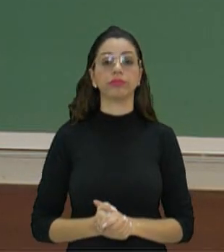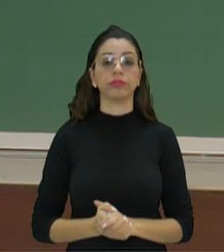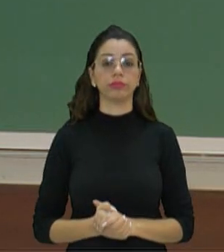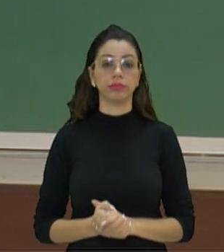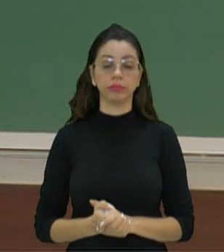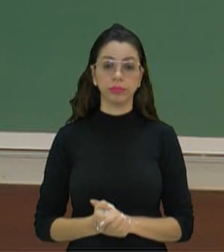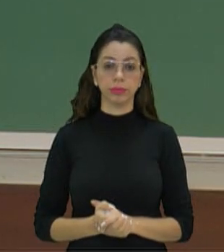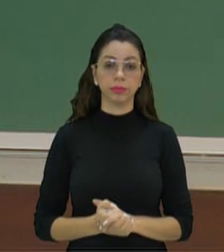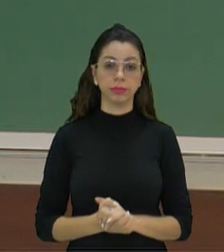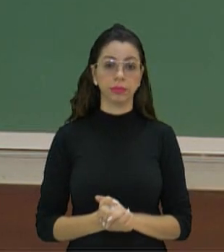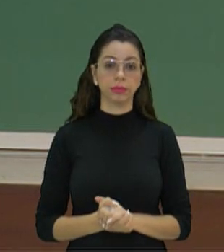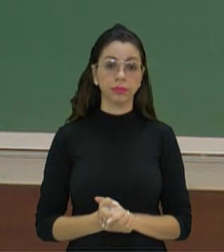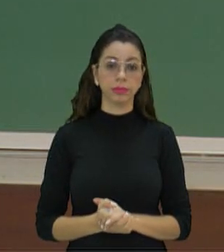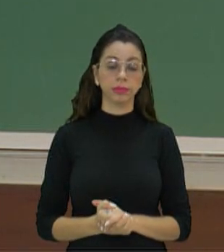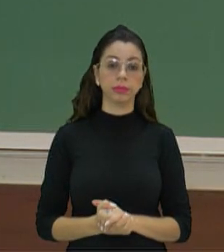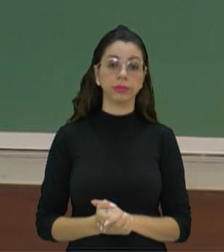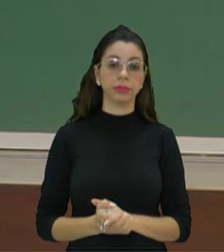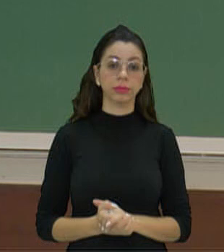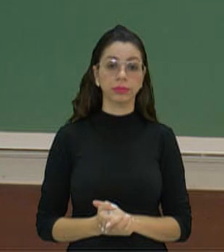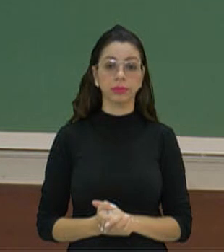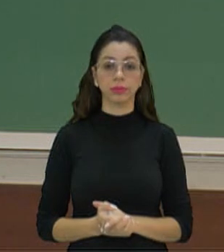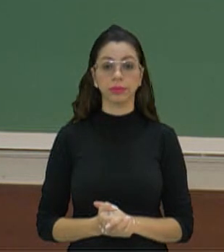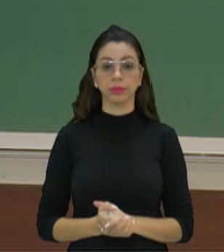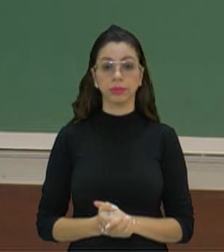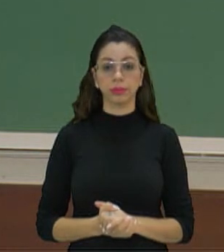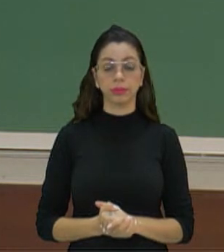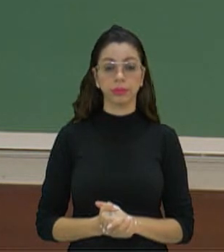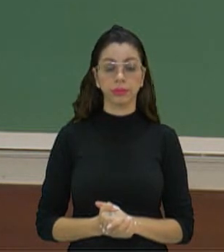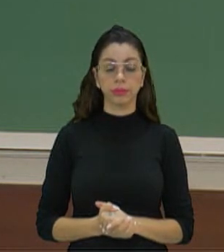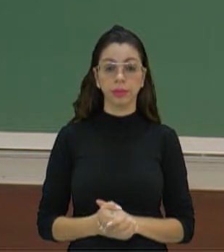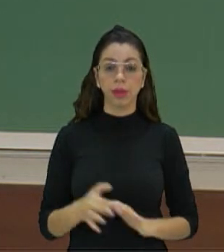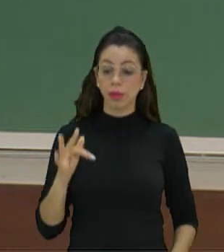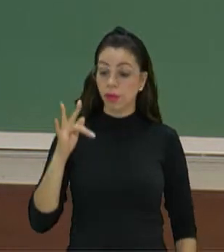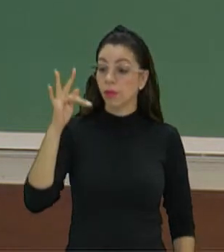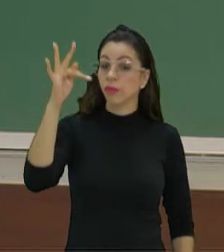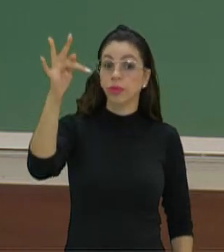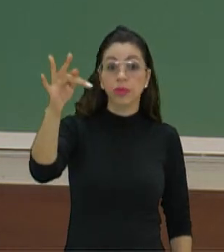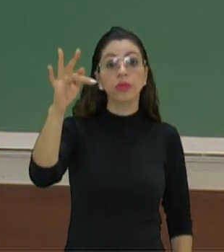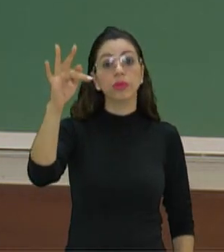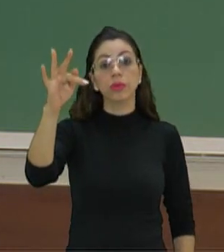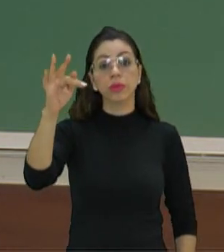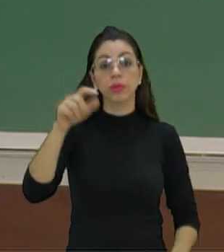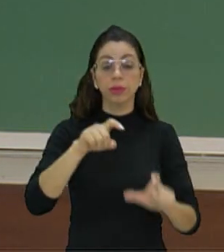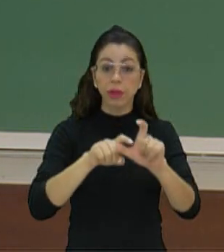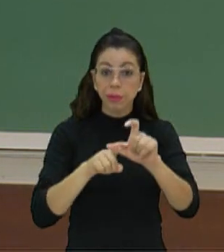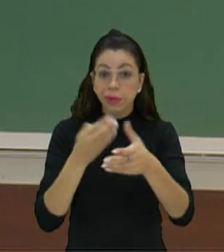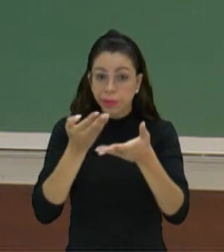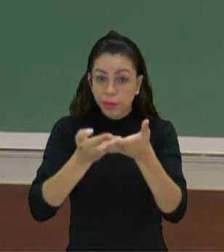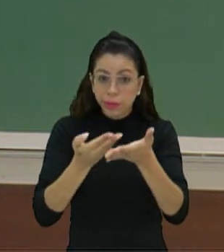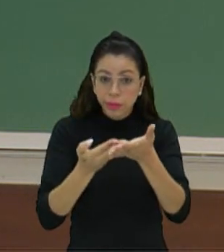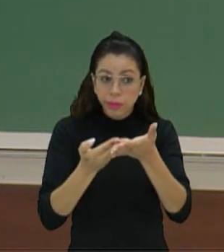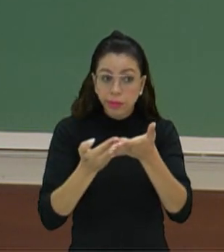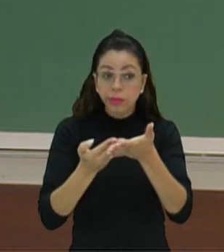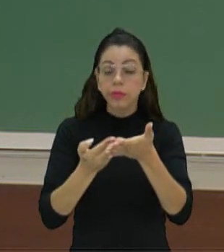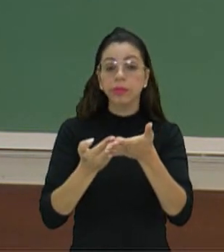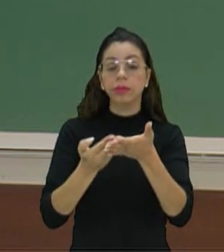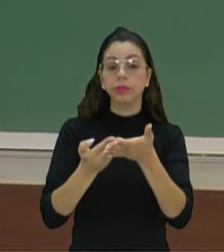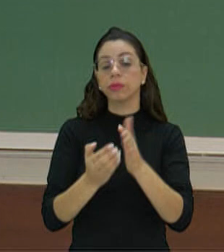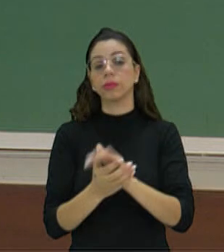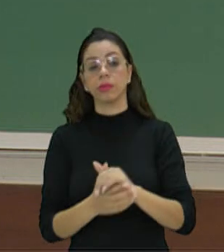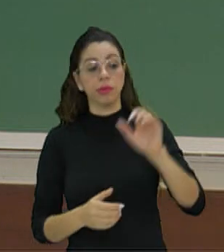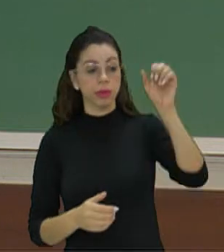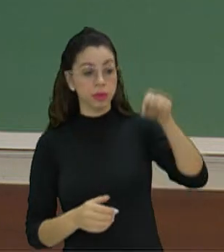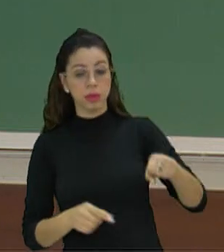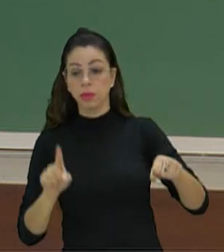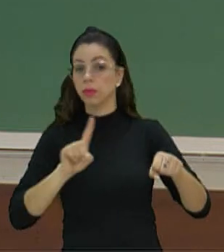4. Does your future depend on studies? Se o teu futuro depende dos estudos? Yes, it does. No, it